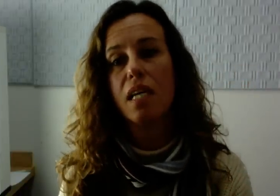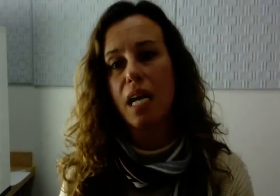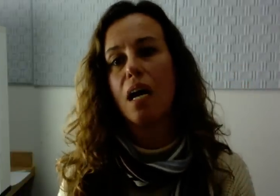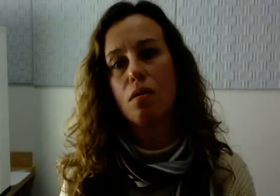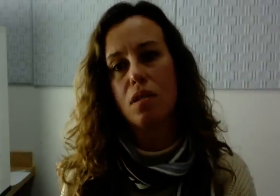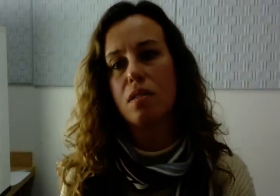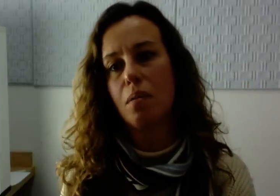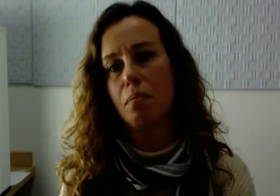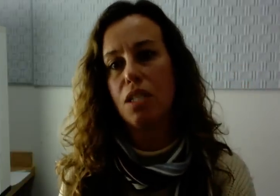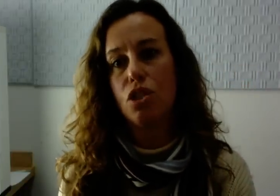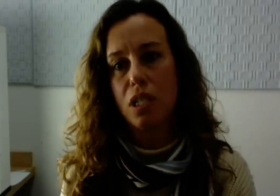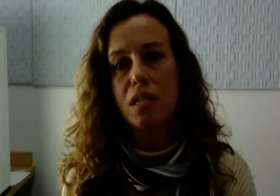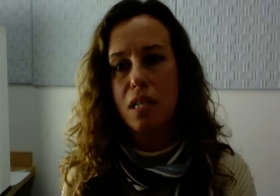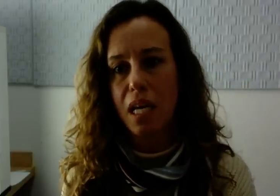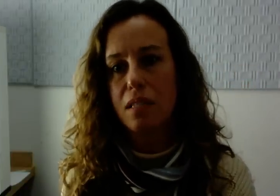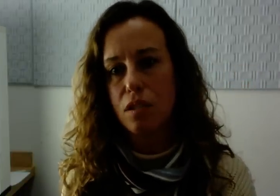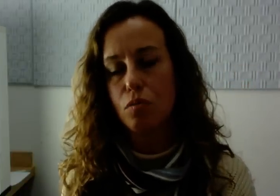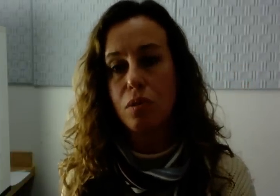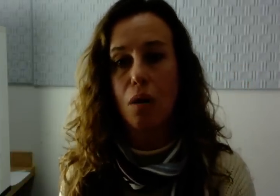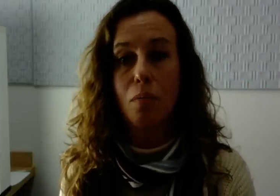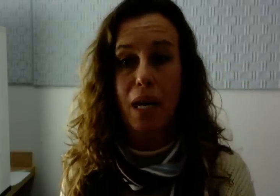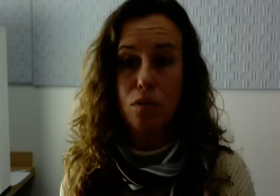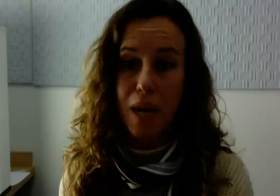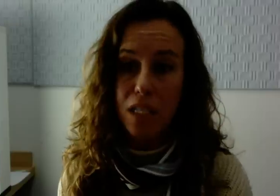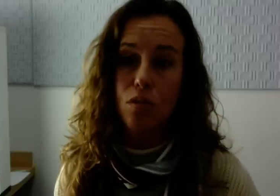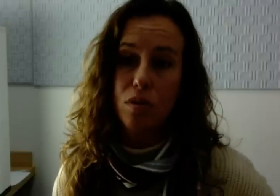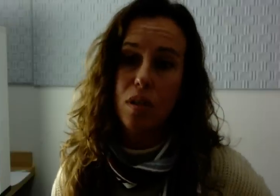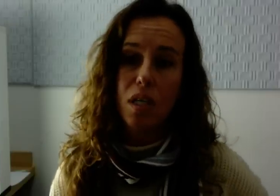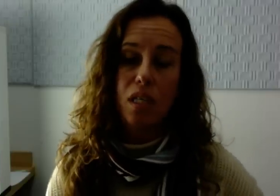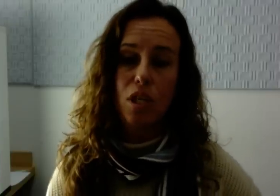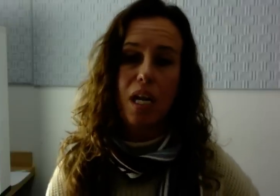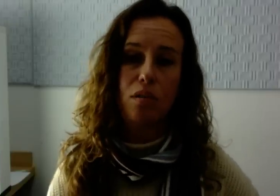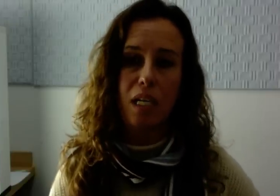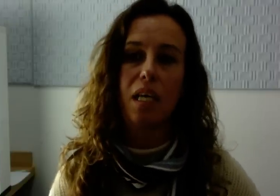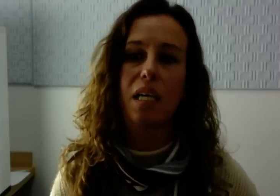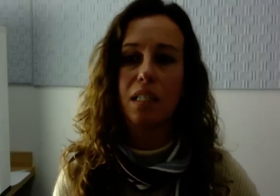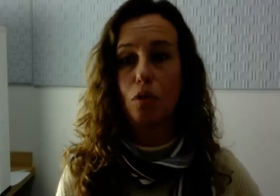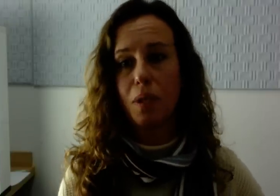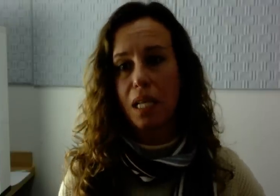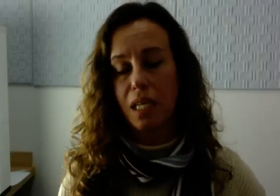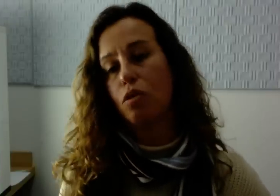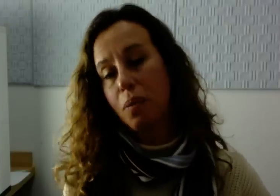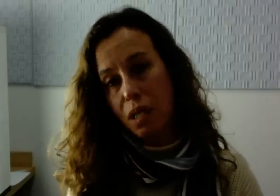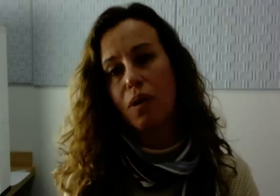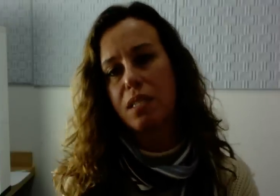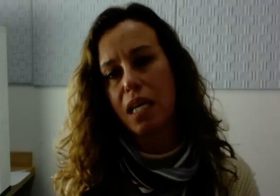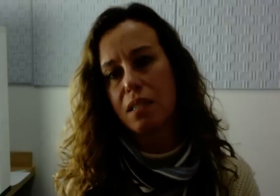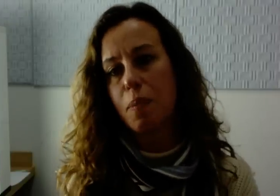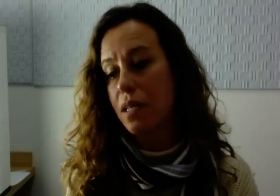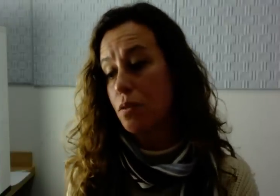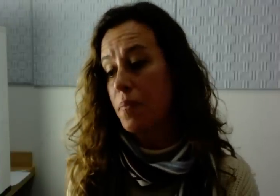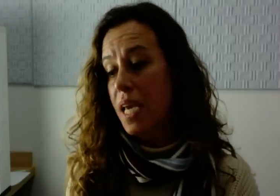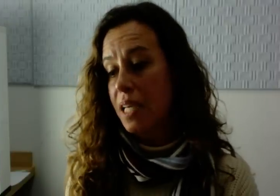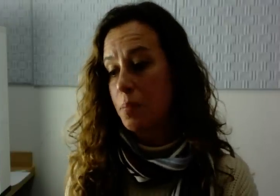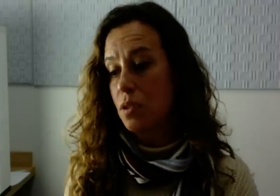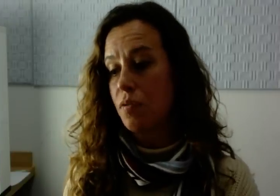existem graus existem medidas né existe um um os médicos em geral tendem ainda Dom dominam esse esse